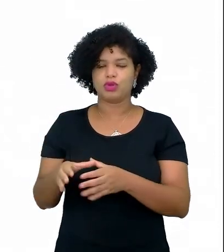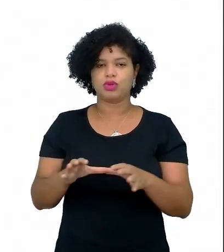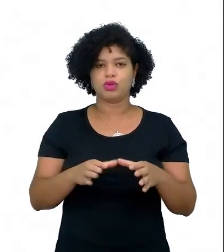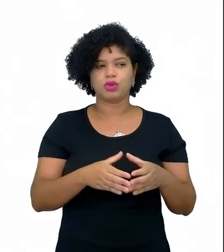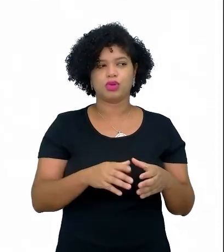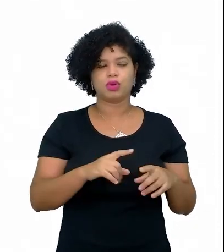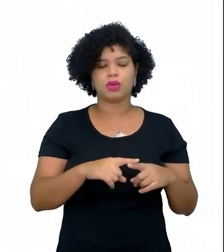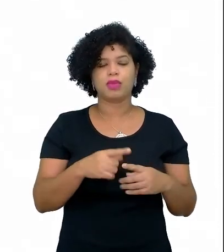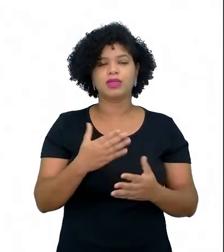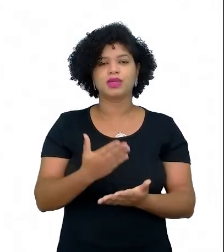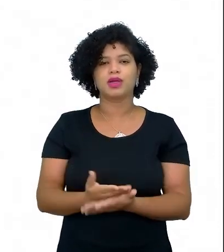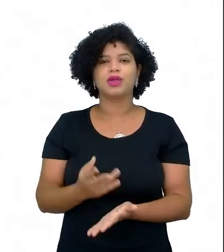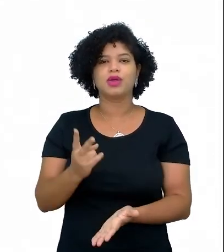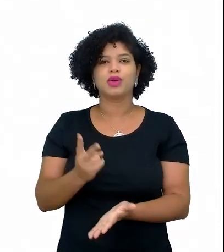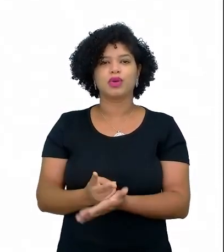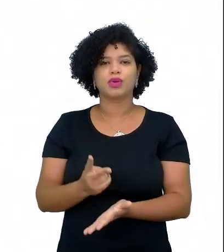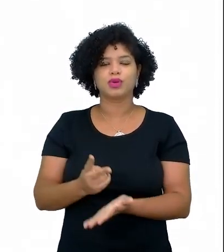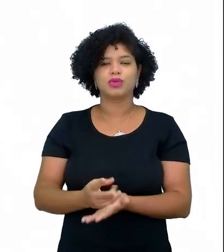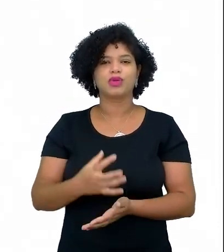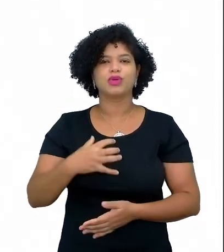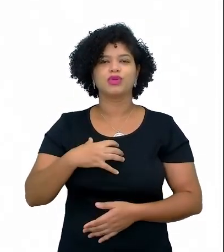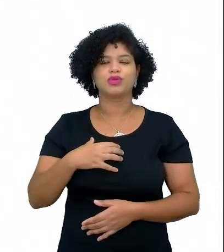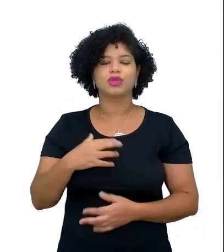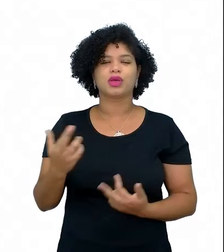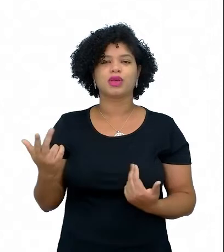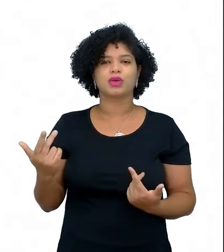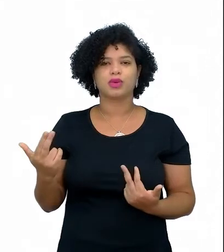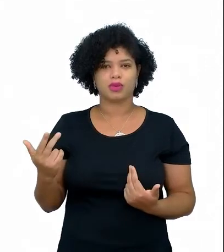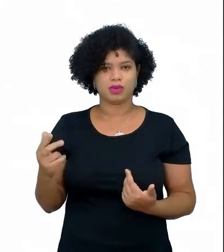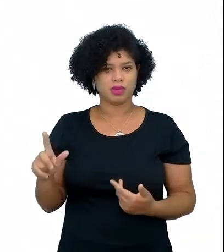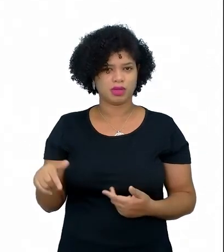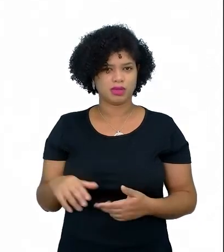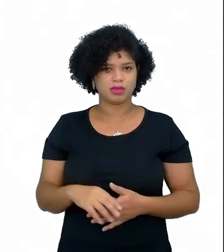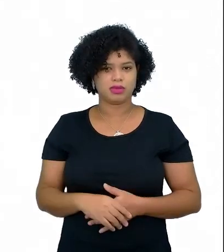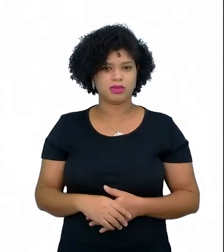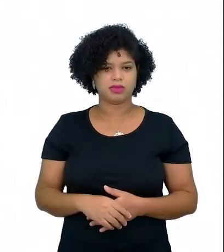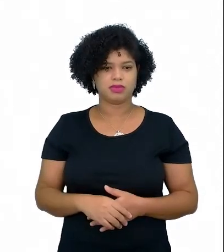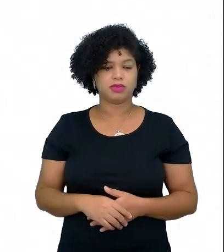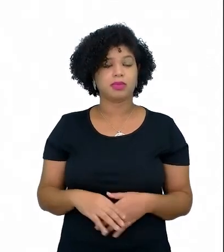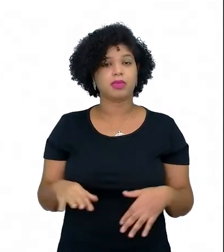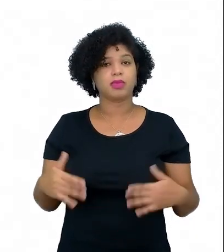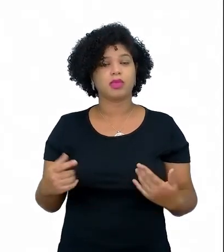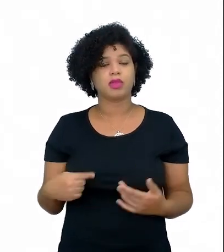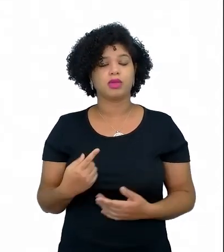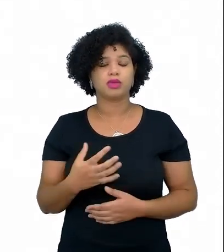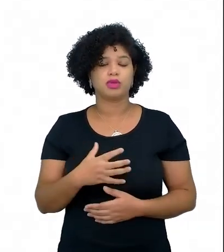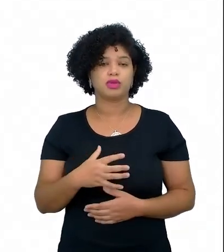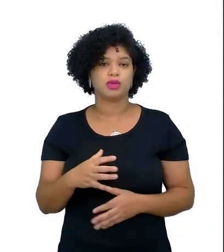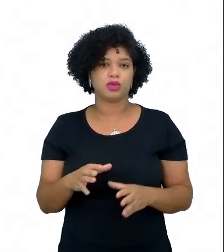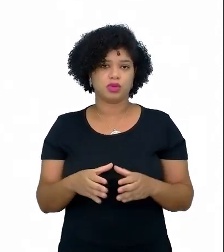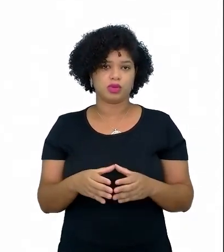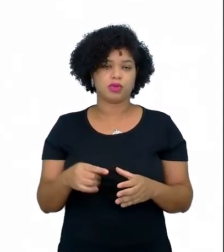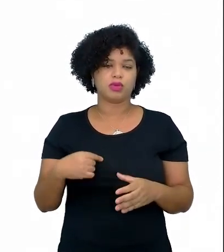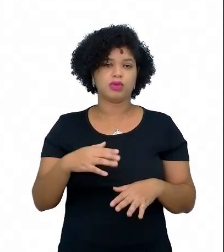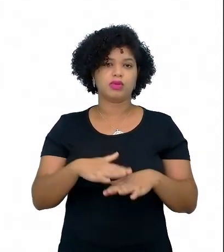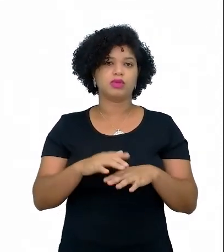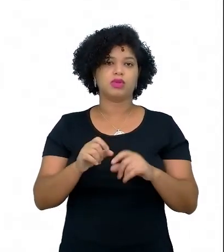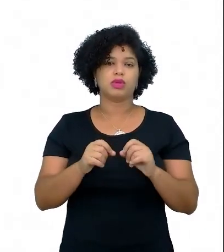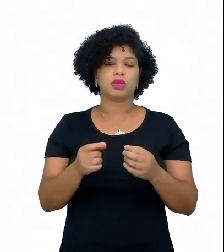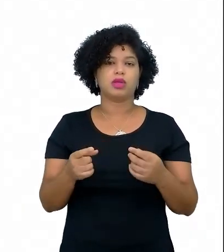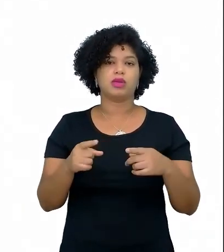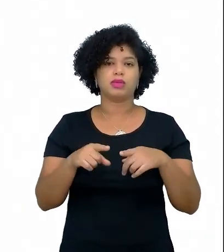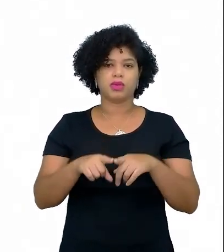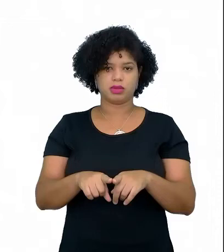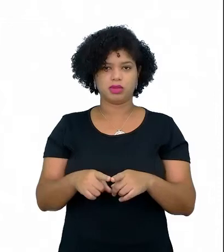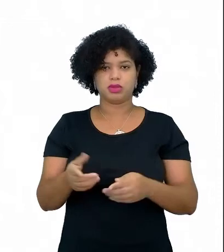com aquela aula da mesma forma sem estar em grupo? Então, quando a gente está em grupo, a gente tem que promover essa parceria, nós temos que promover